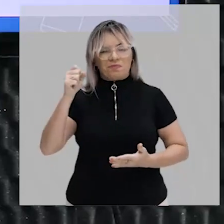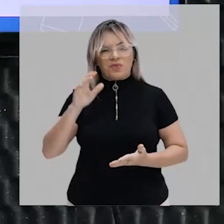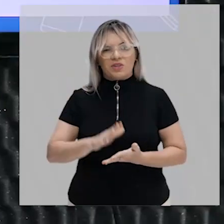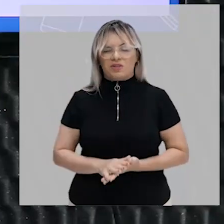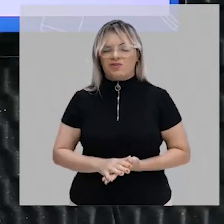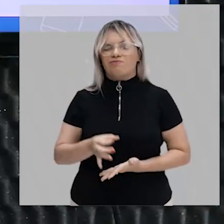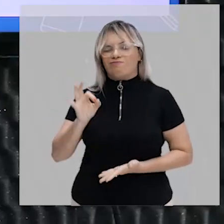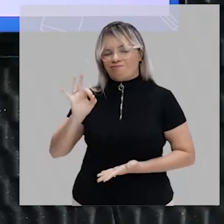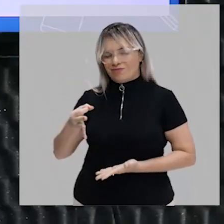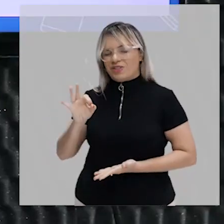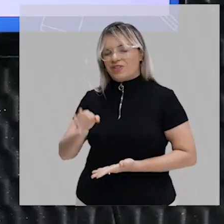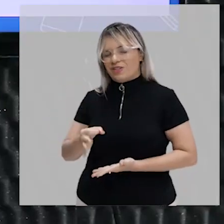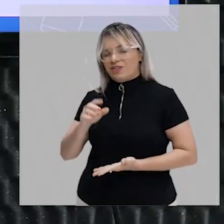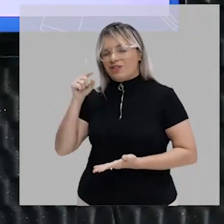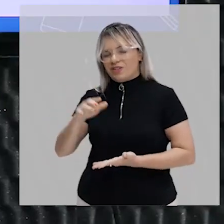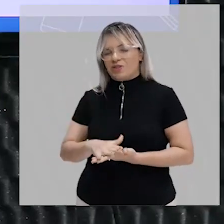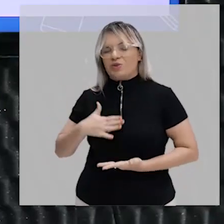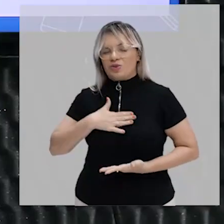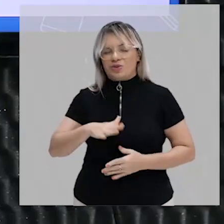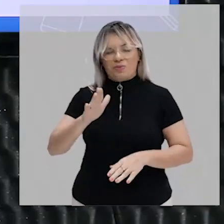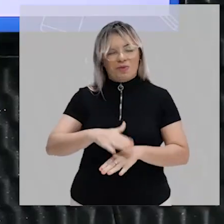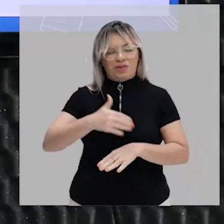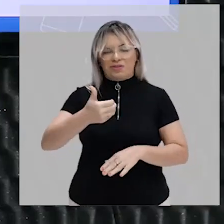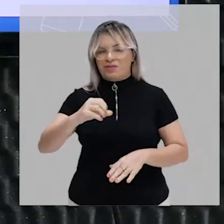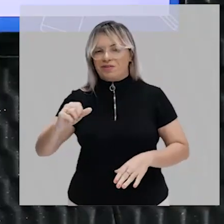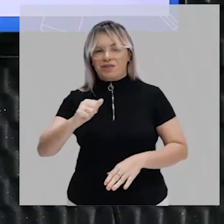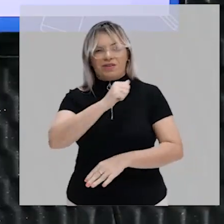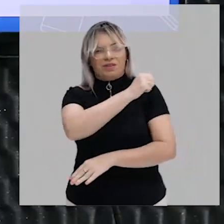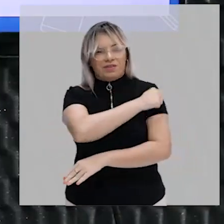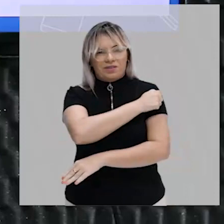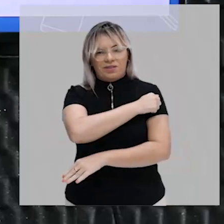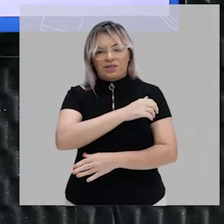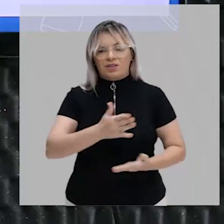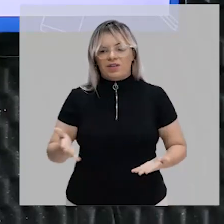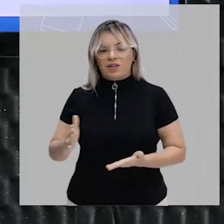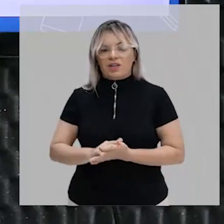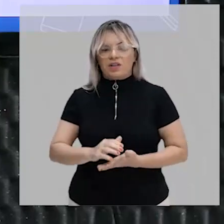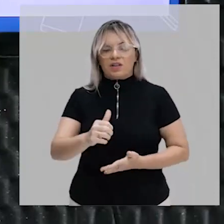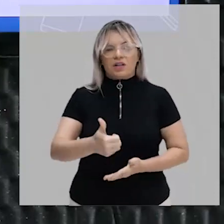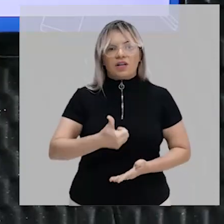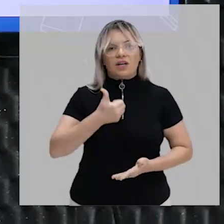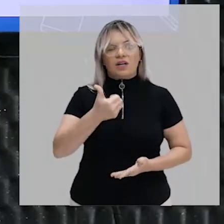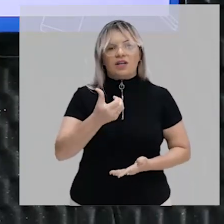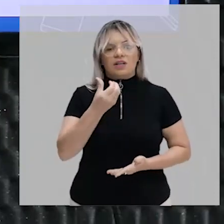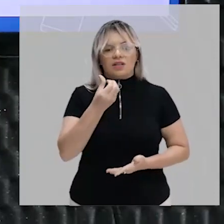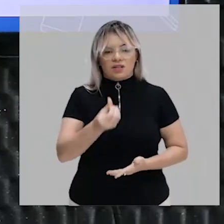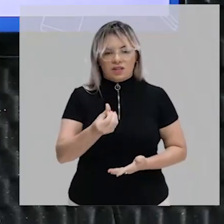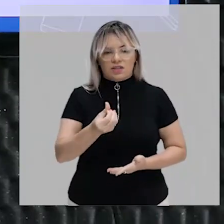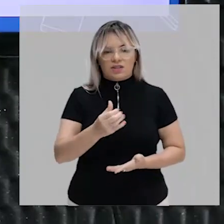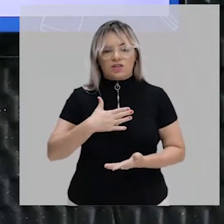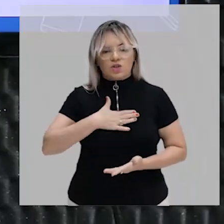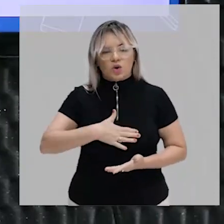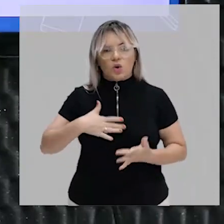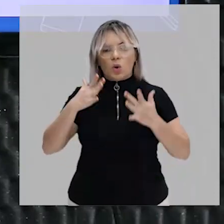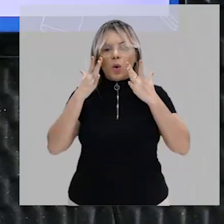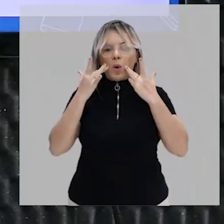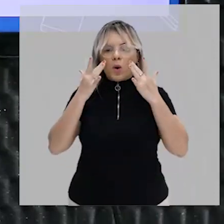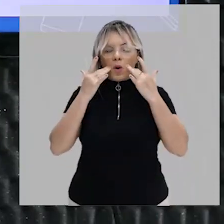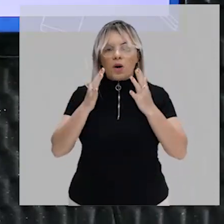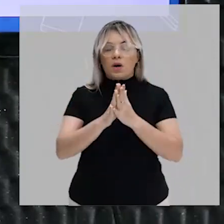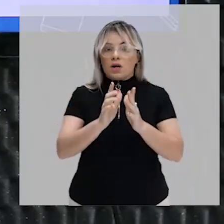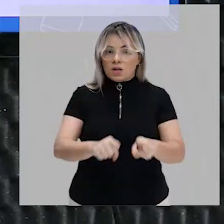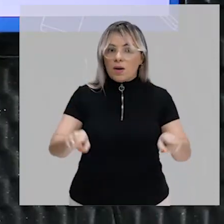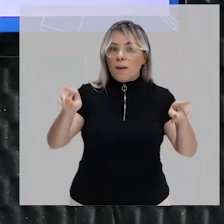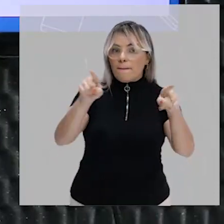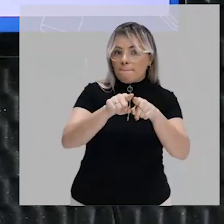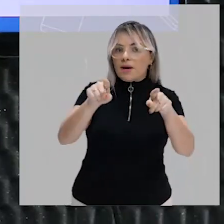alunos que gostam de matemática. Não é possível. Tenho certeza, tá? E 16 de arte. E aí, acontece que também lá